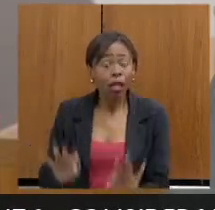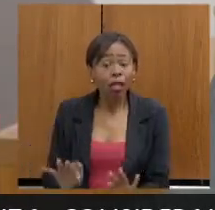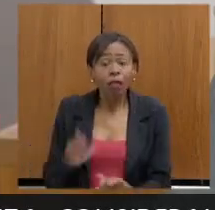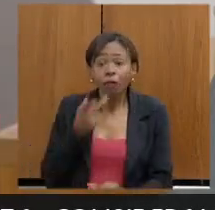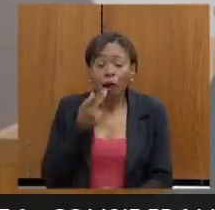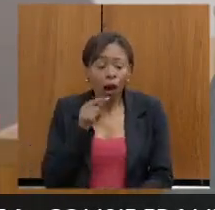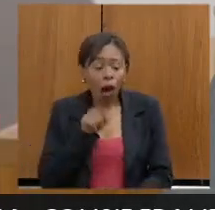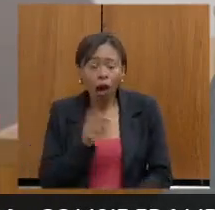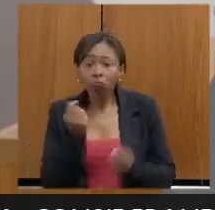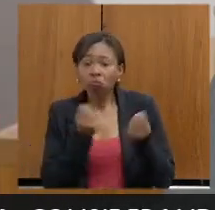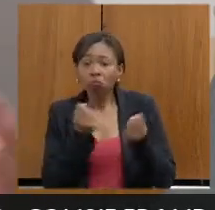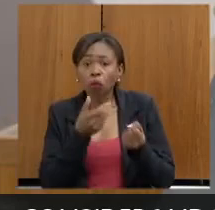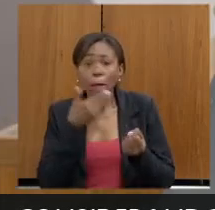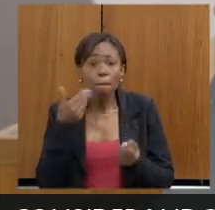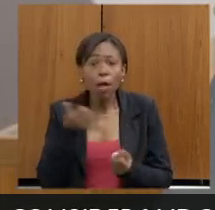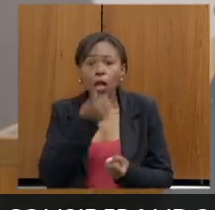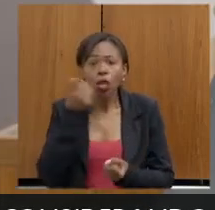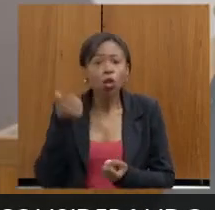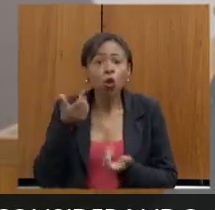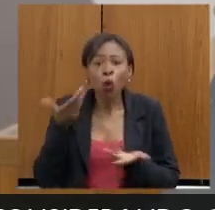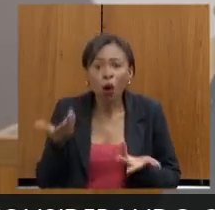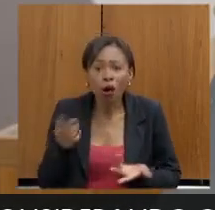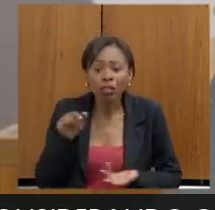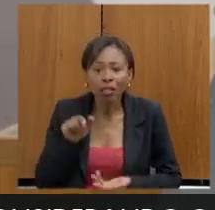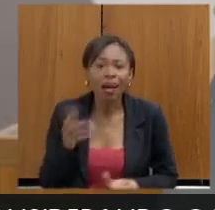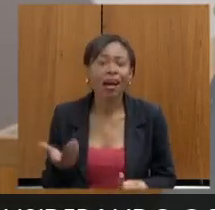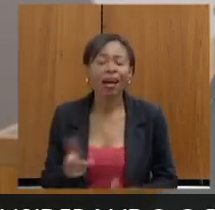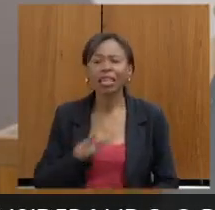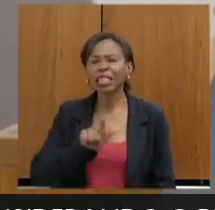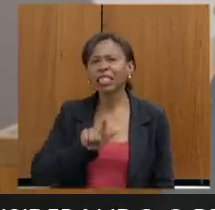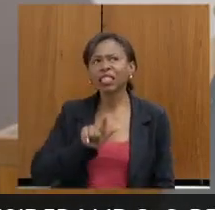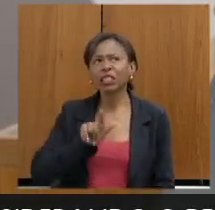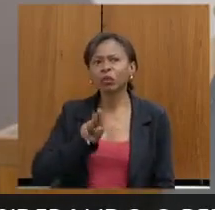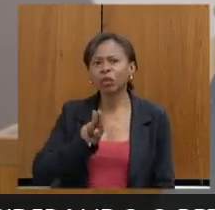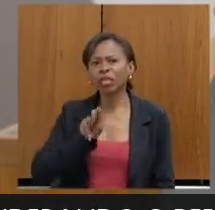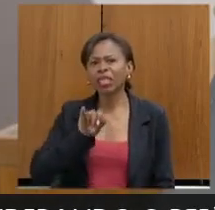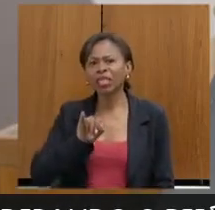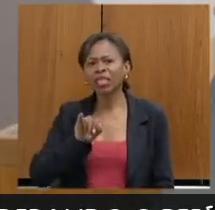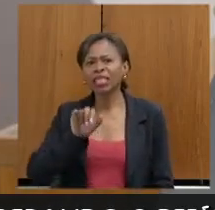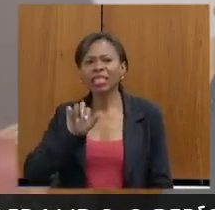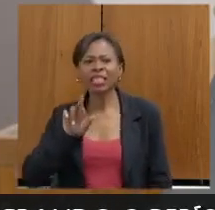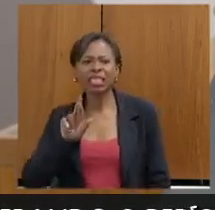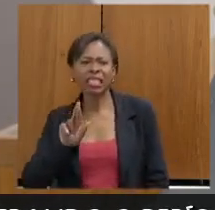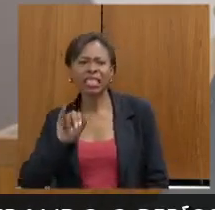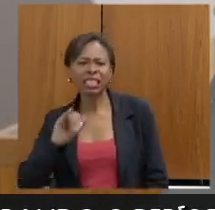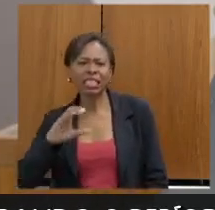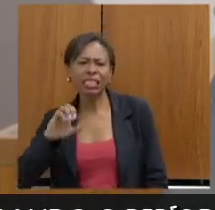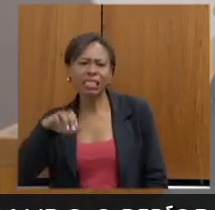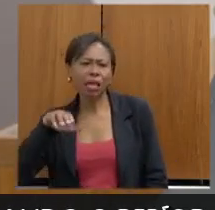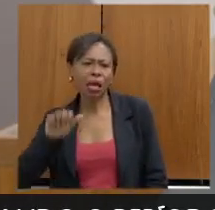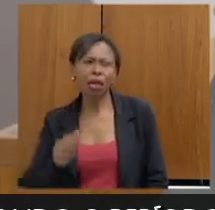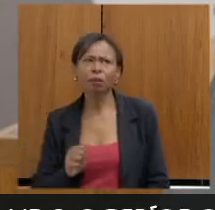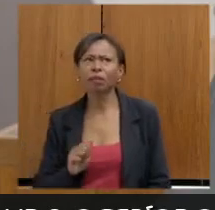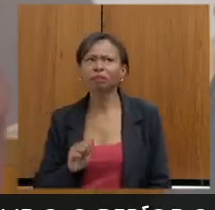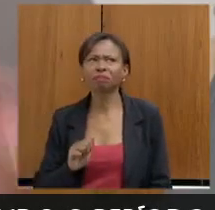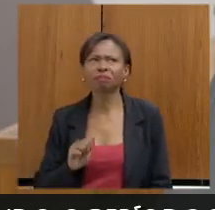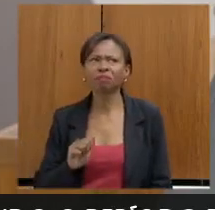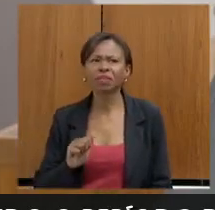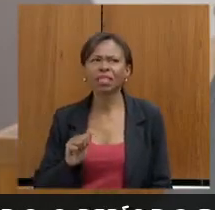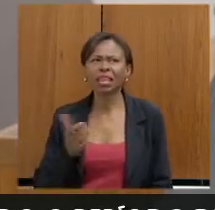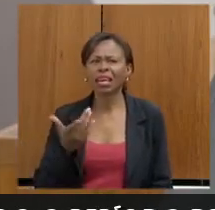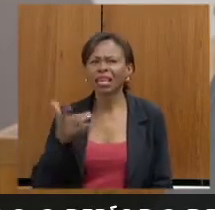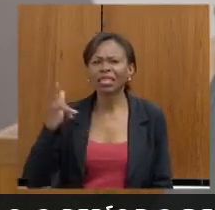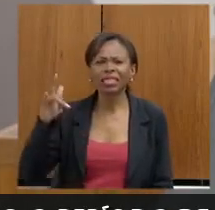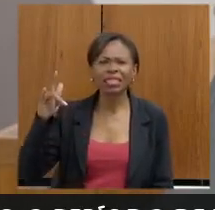microrregião deles é Guiricema é outras cidades maiores como São João Nepomuceno é Santos Dumont